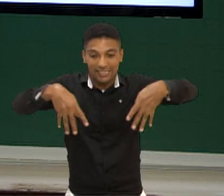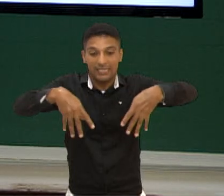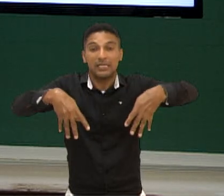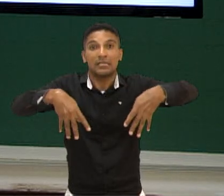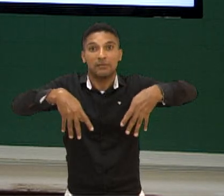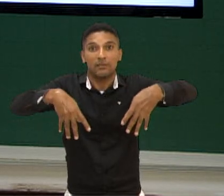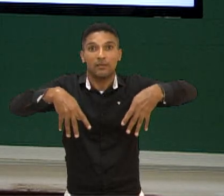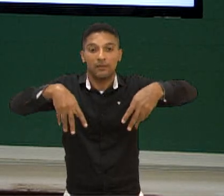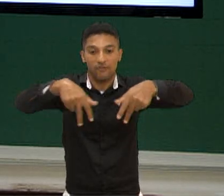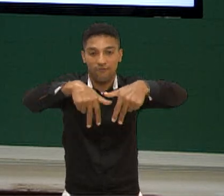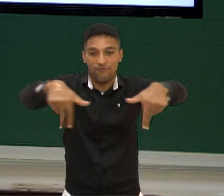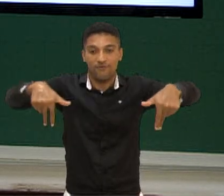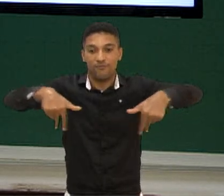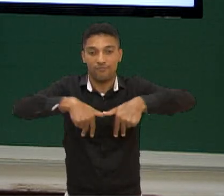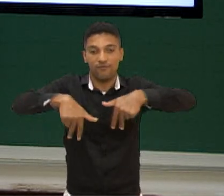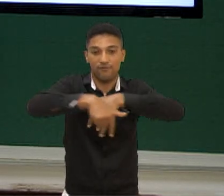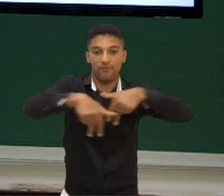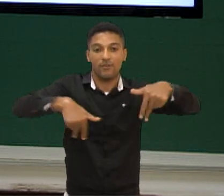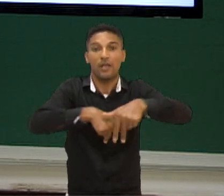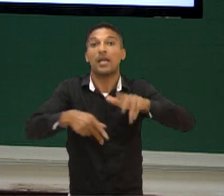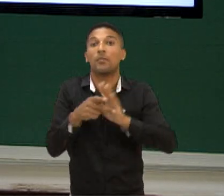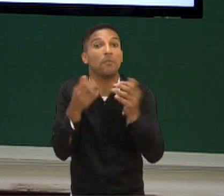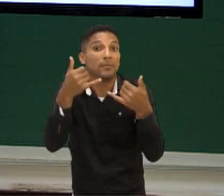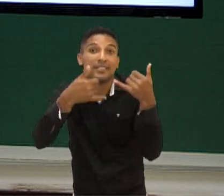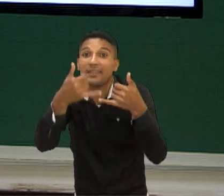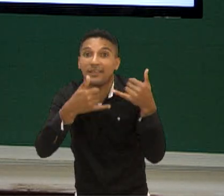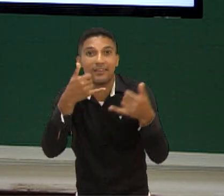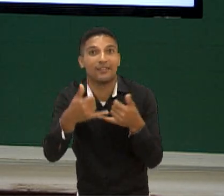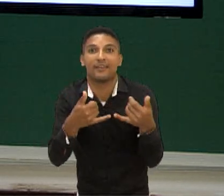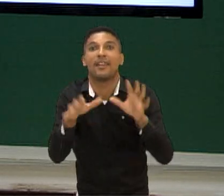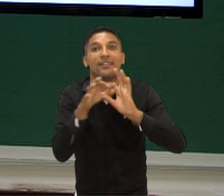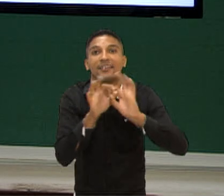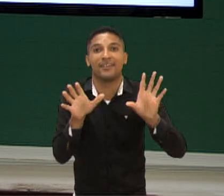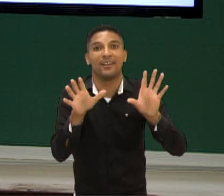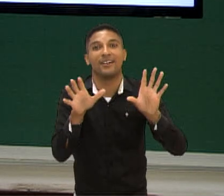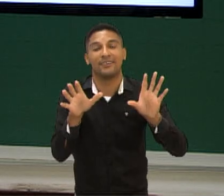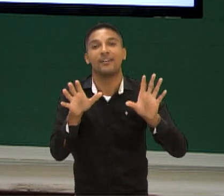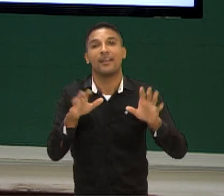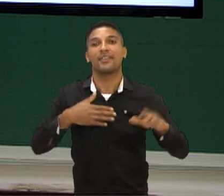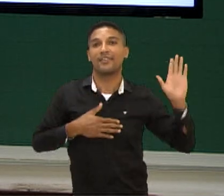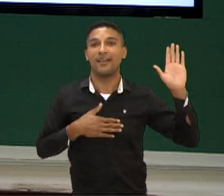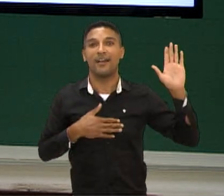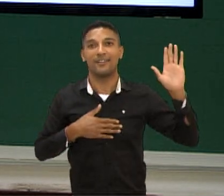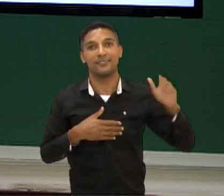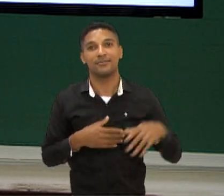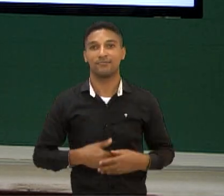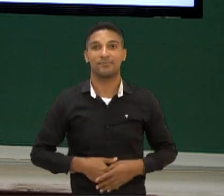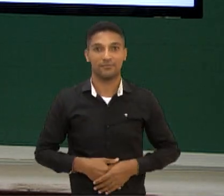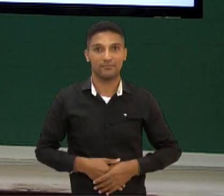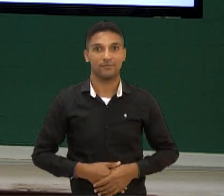na brincadeira para participar dessa festividade, dessa dança, tá bom?